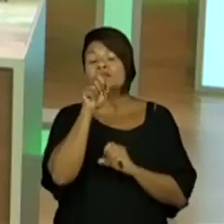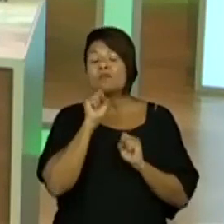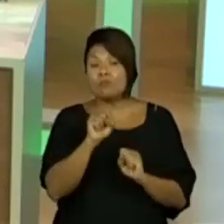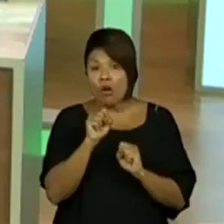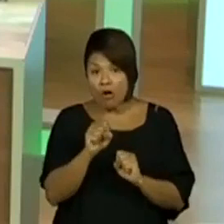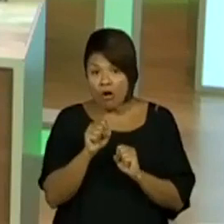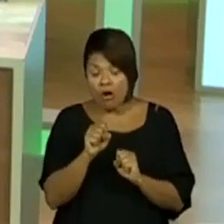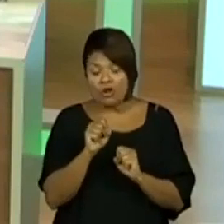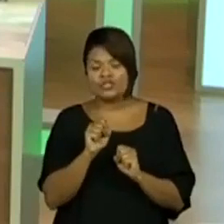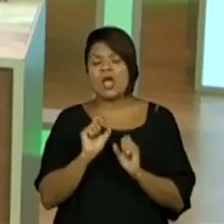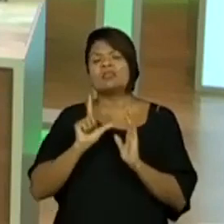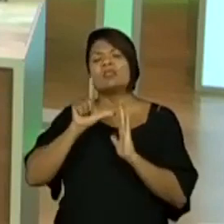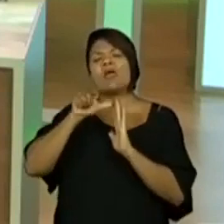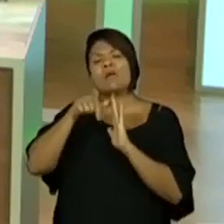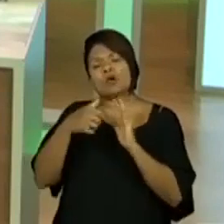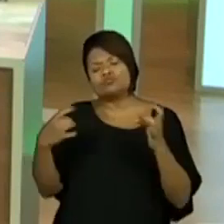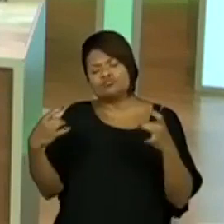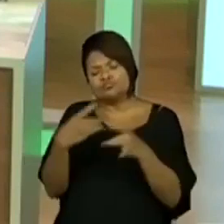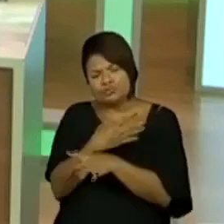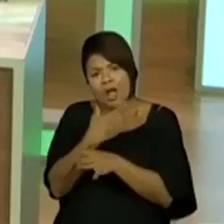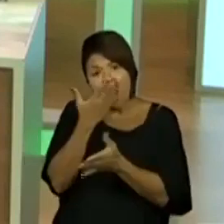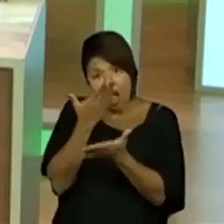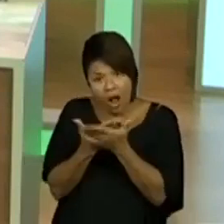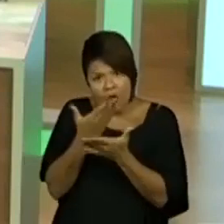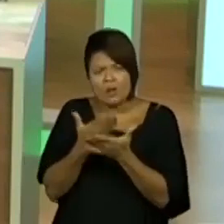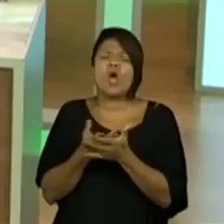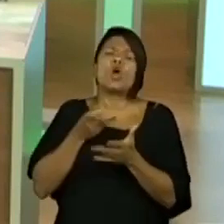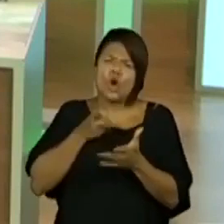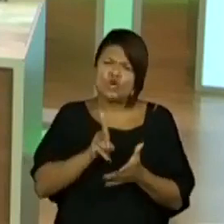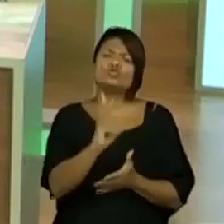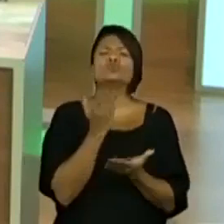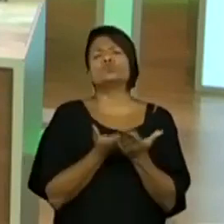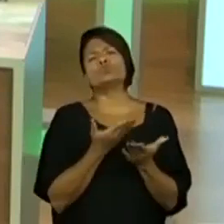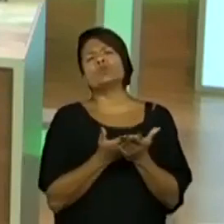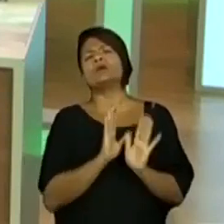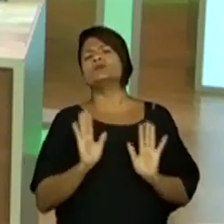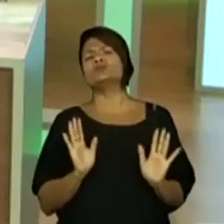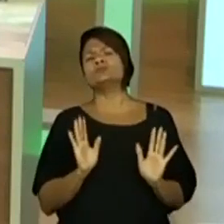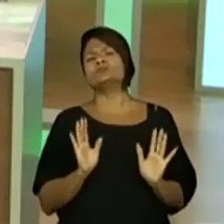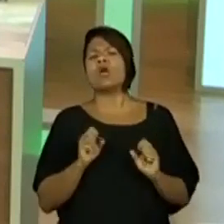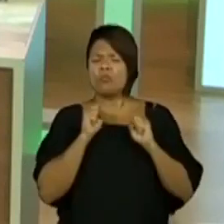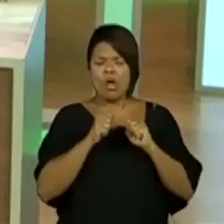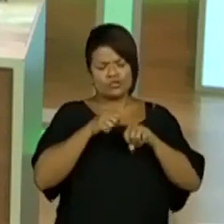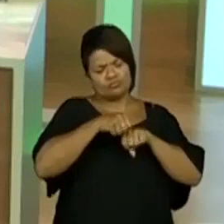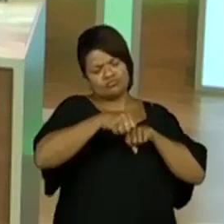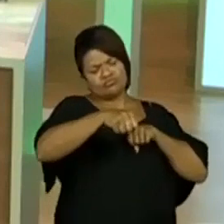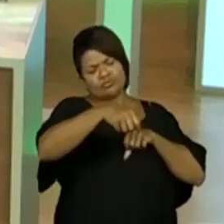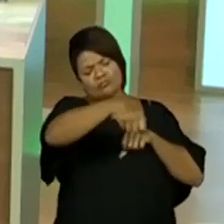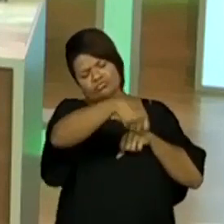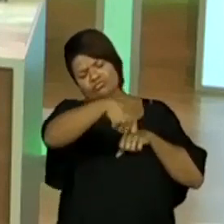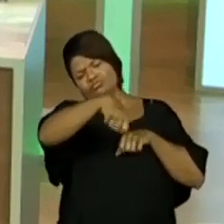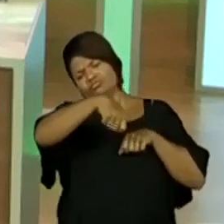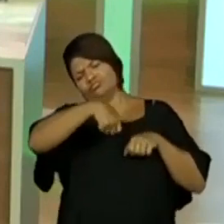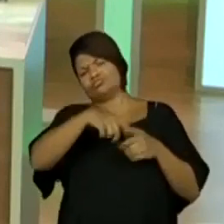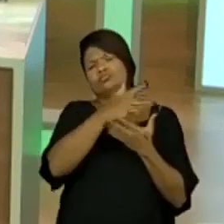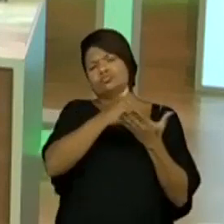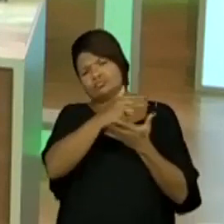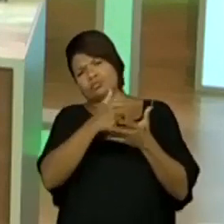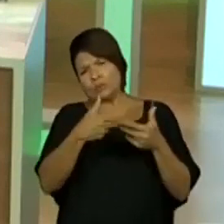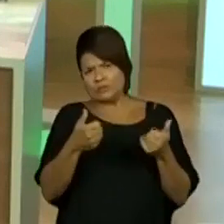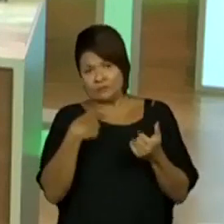registros, os seus desenhos e outras informações depois que acabar o nosso encontro.